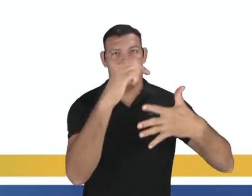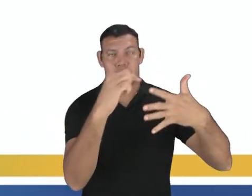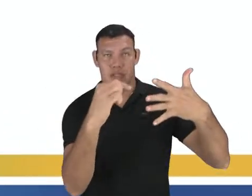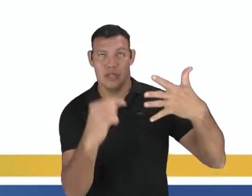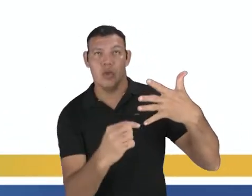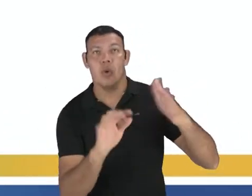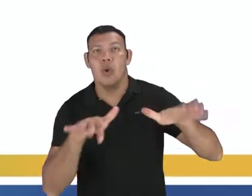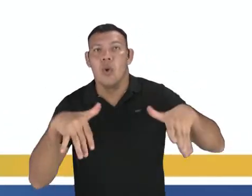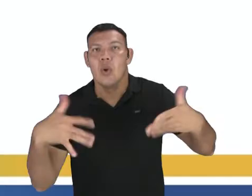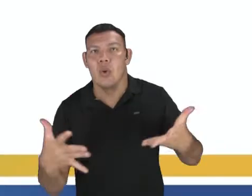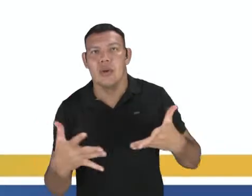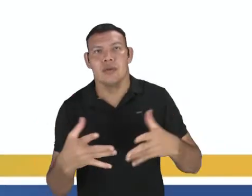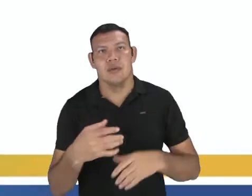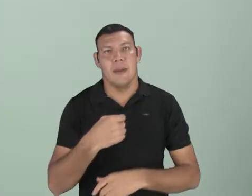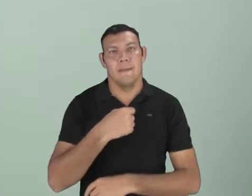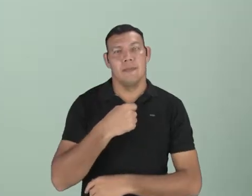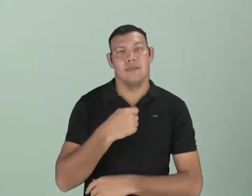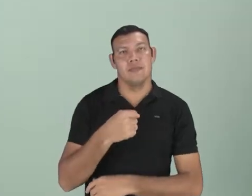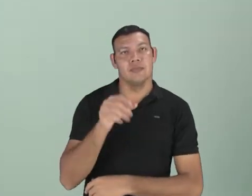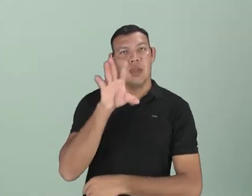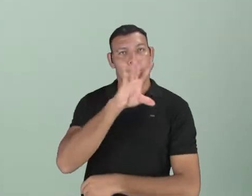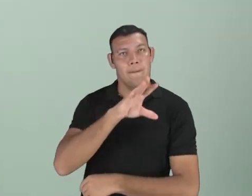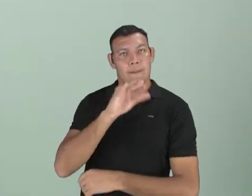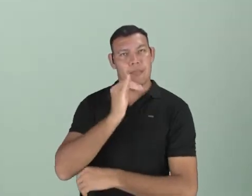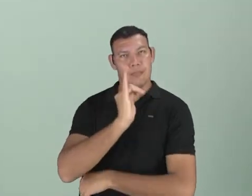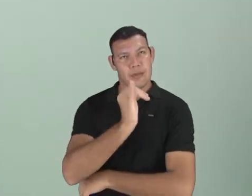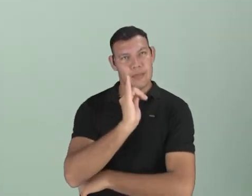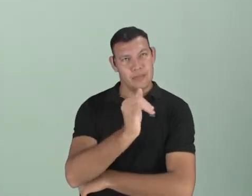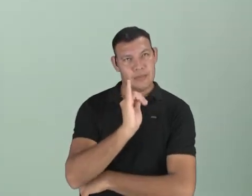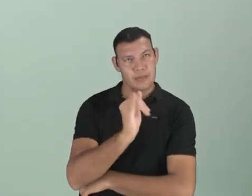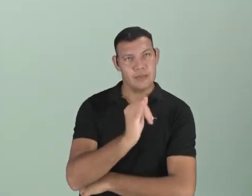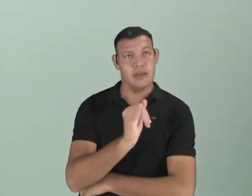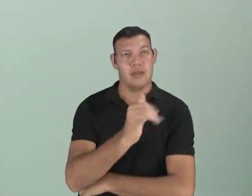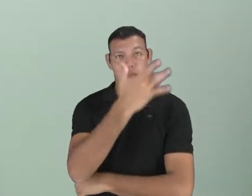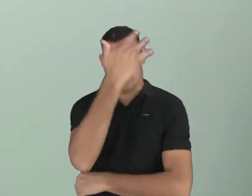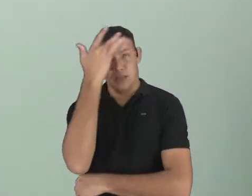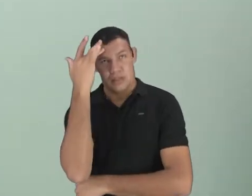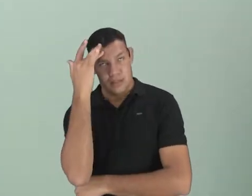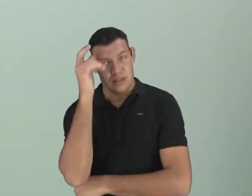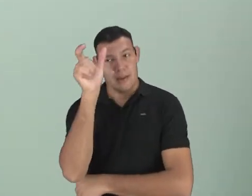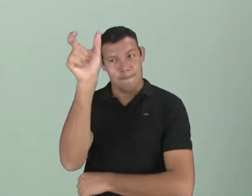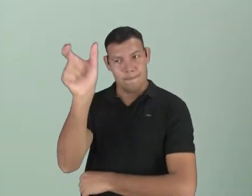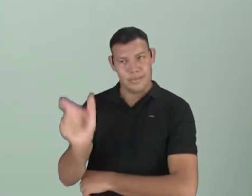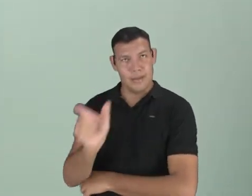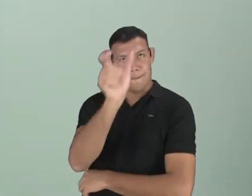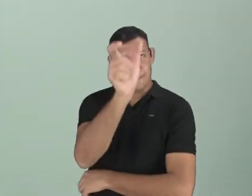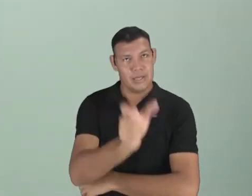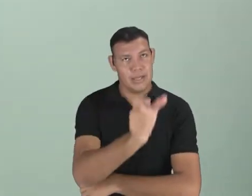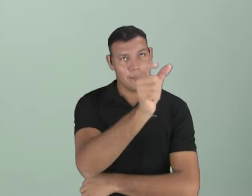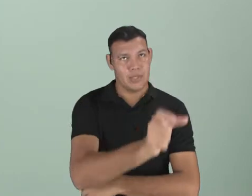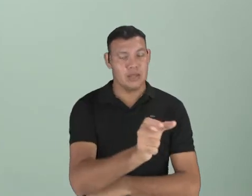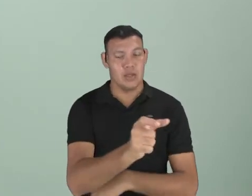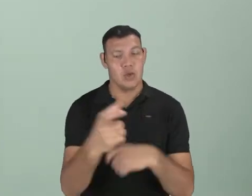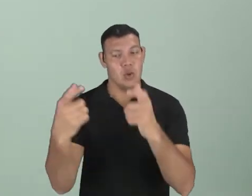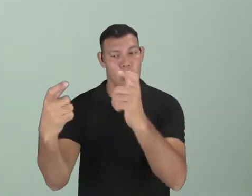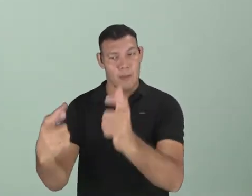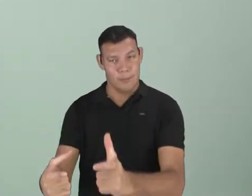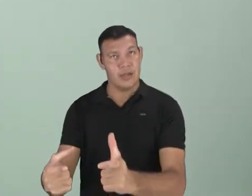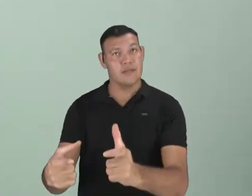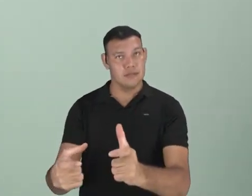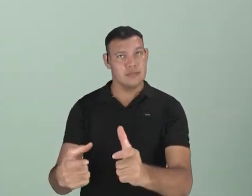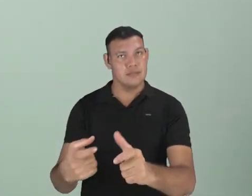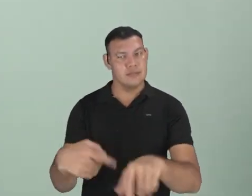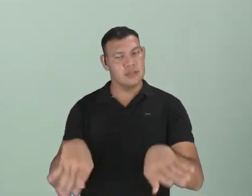narrador, personagem, espaço e tempo. Agora, nós vamos pincelar um pouquinho,